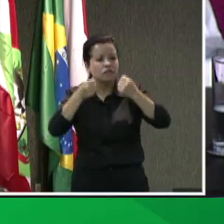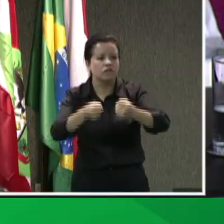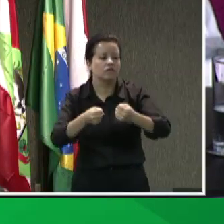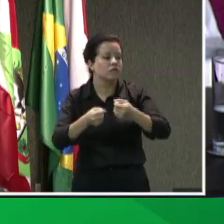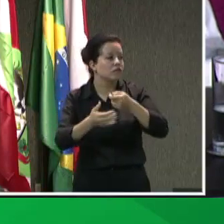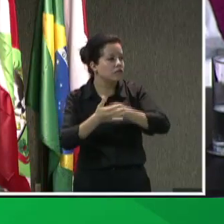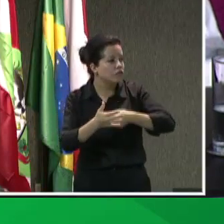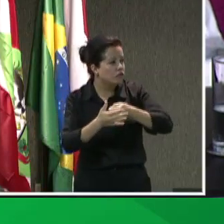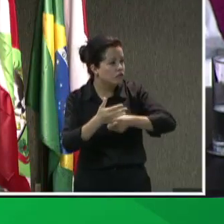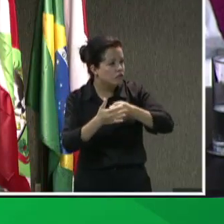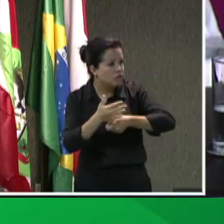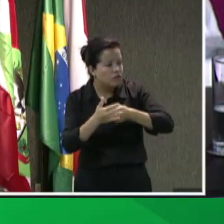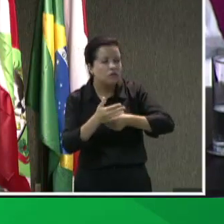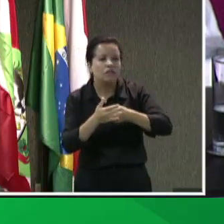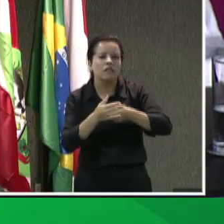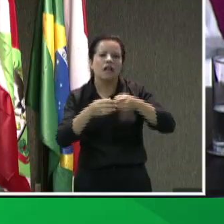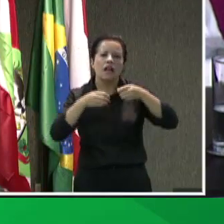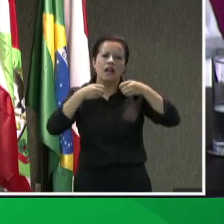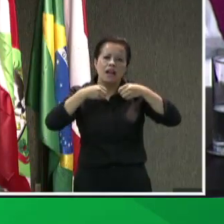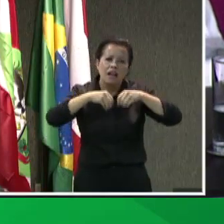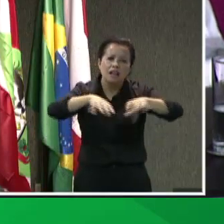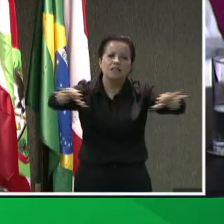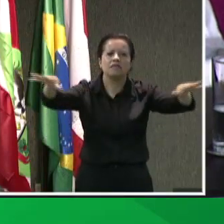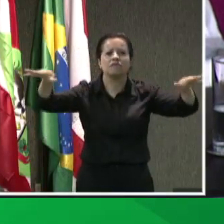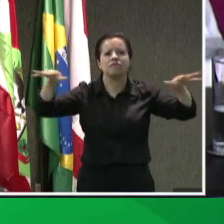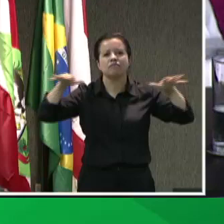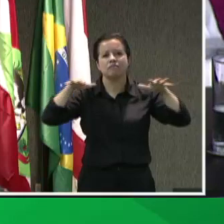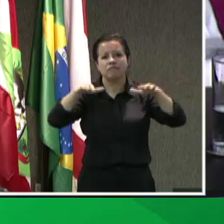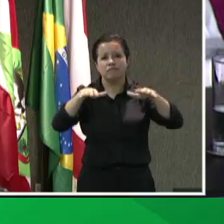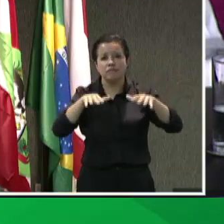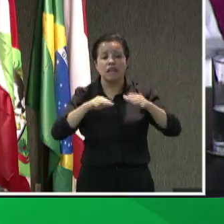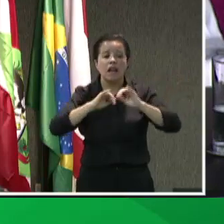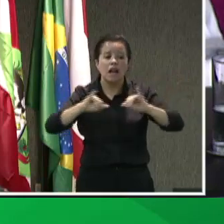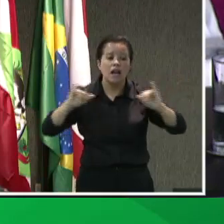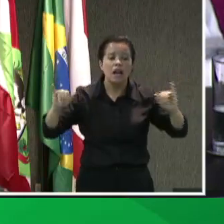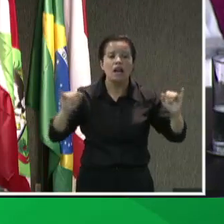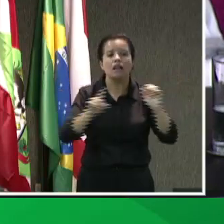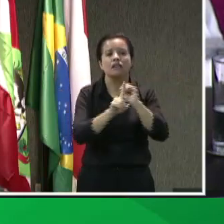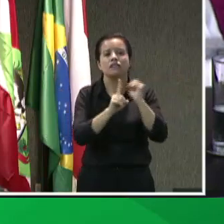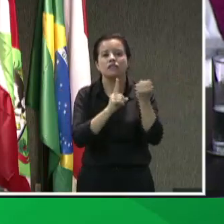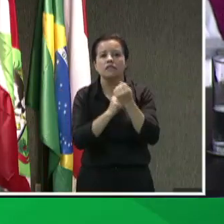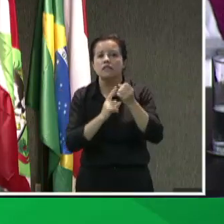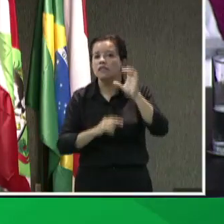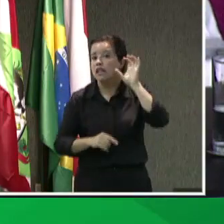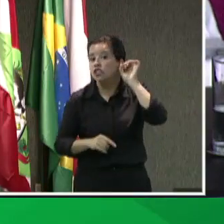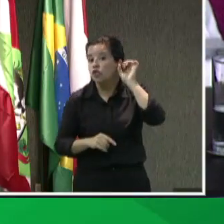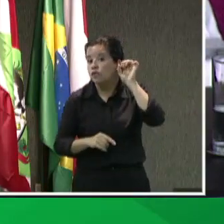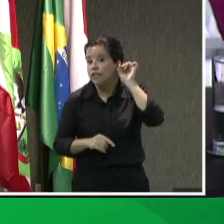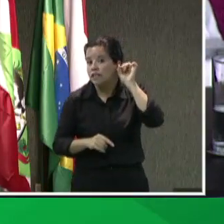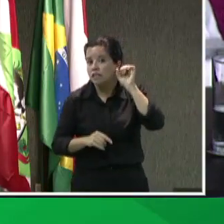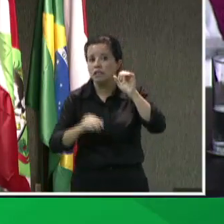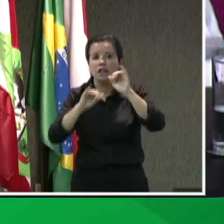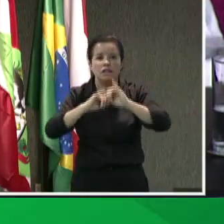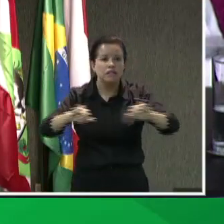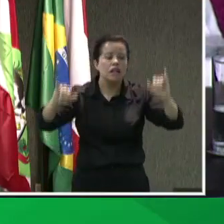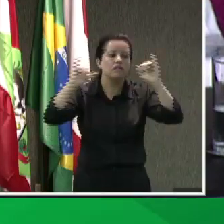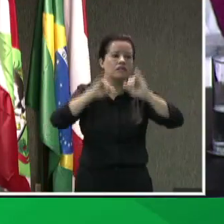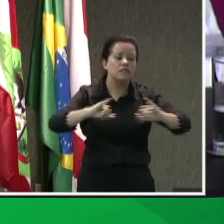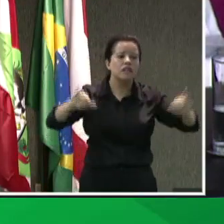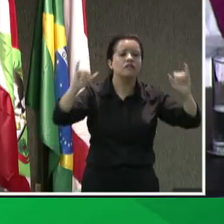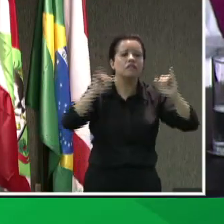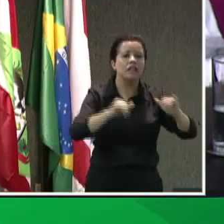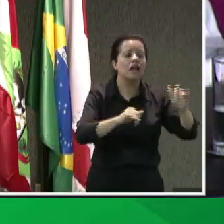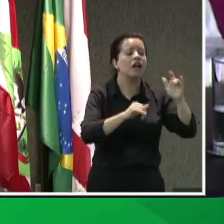continuar divulgando, informando, tem que informar a sociedade ouvinte. Quanto mais nós informarmos a sociedade ouvinte das dificuldades,